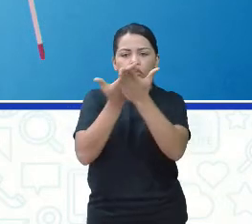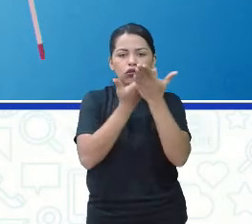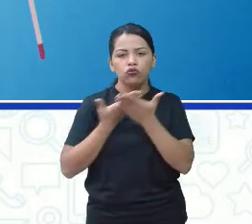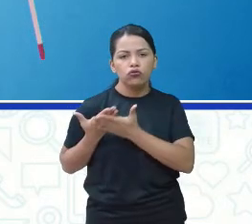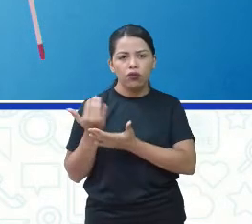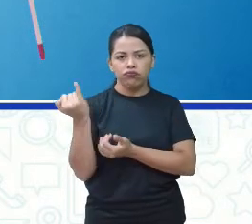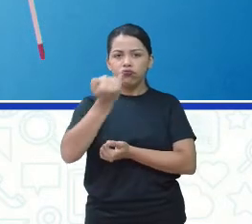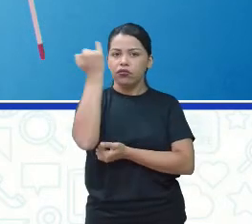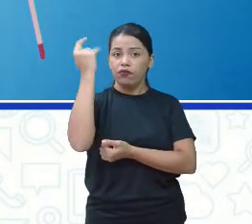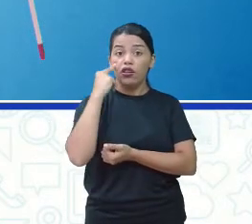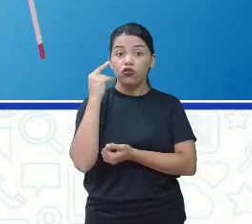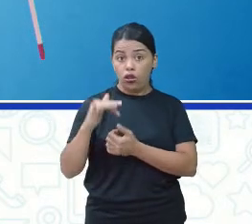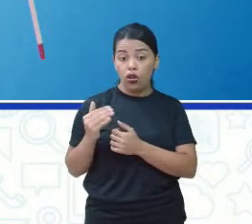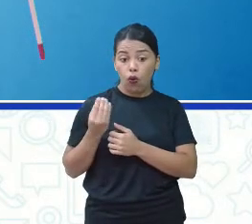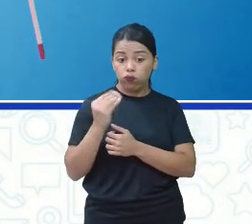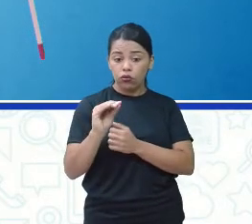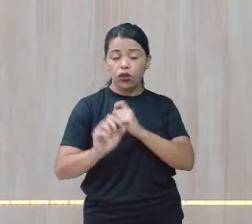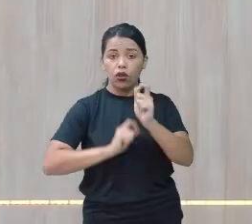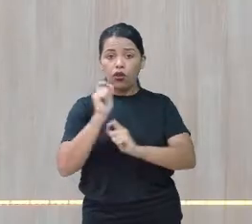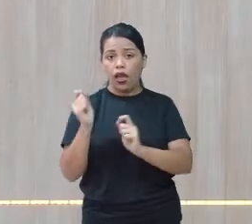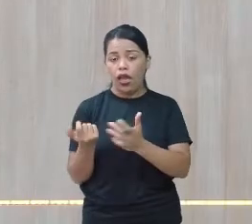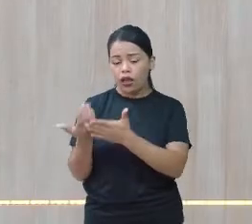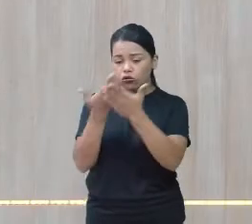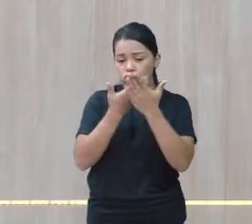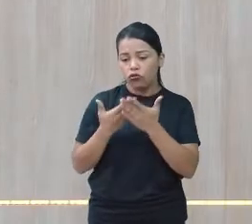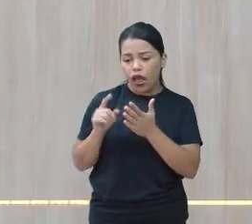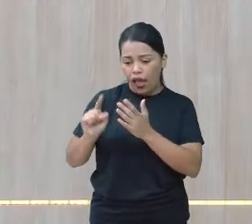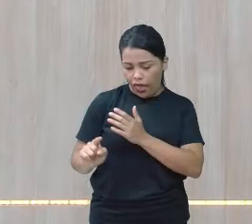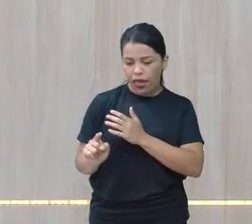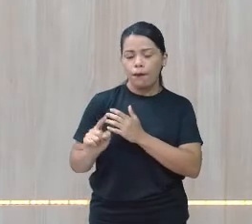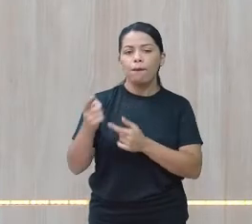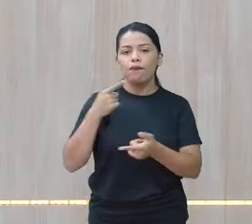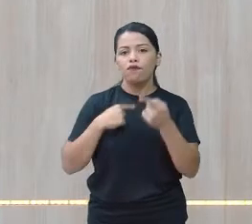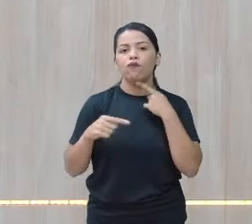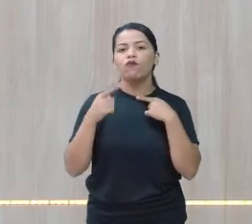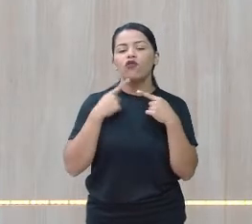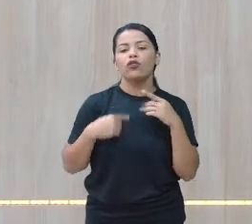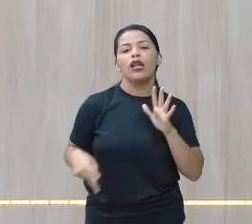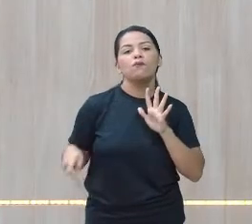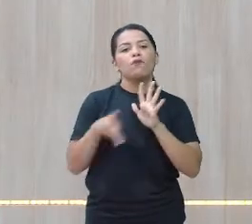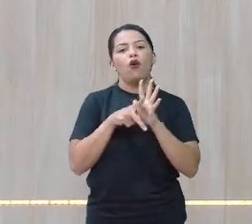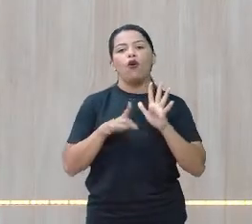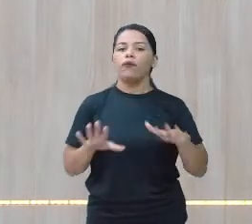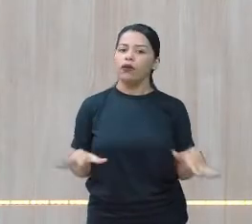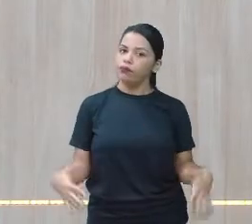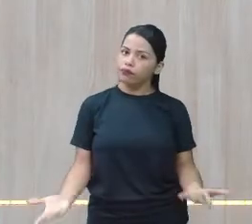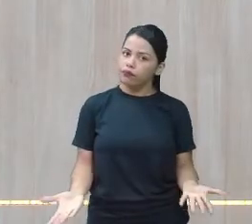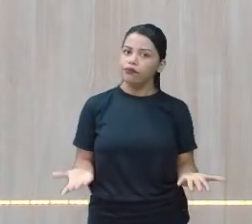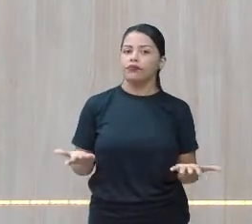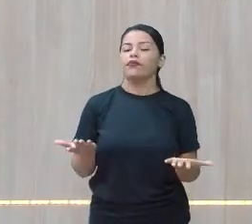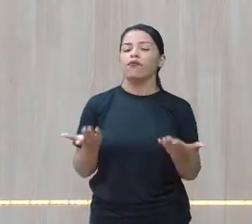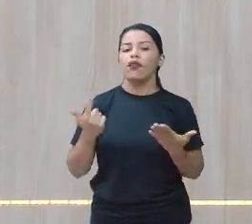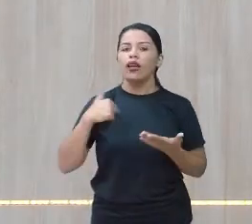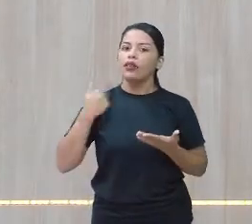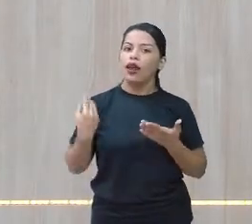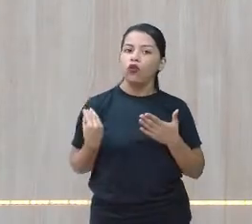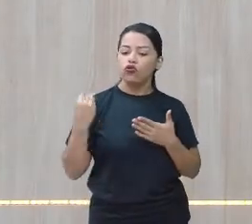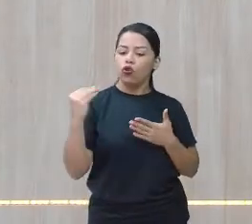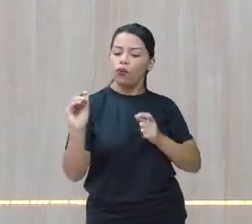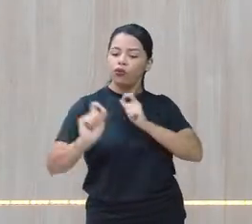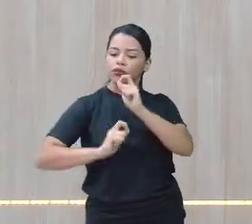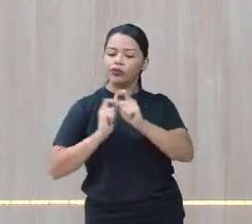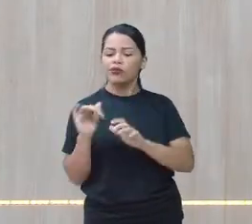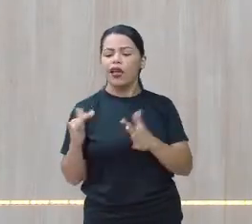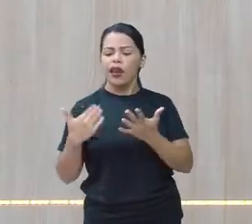muito importante, gente. Estudar é uma vontade própria. Será que eu estou colocando essa vontade aí? Será que eu